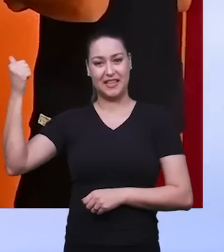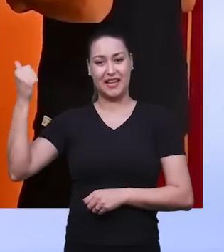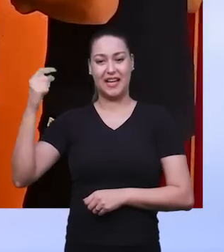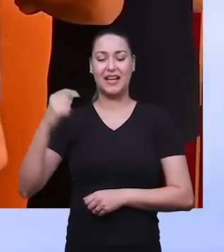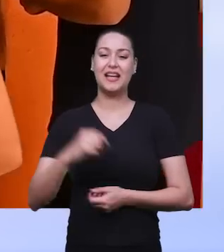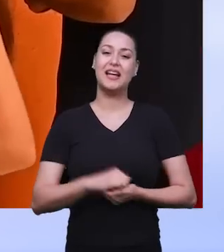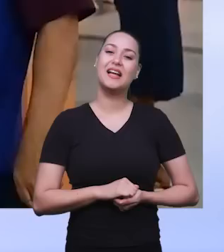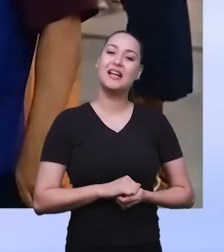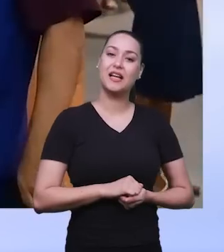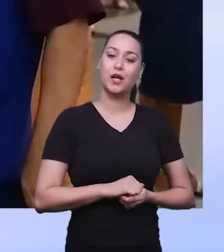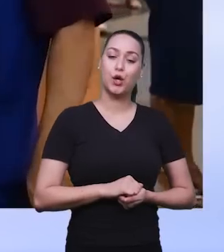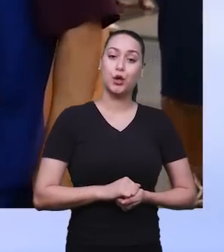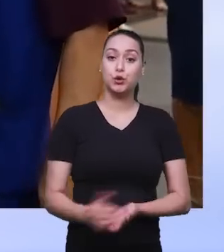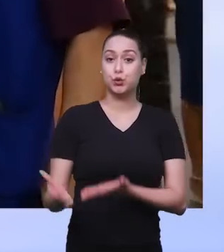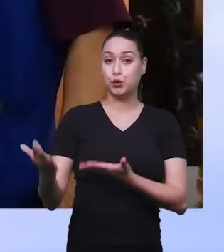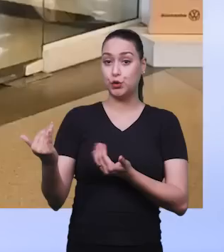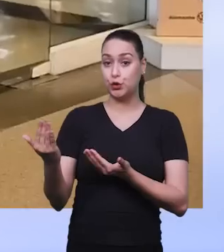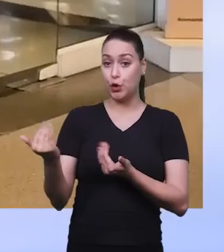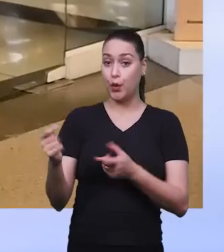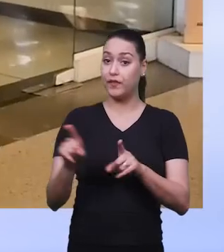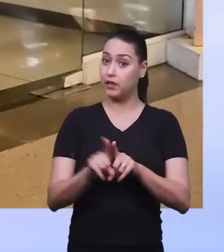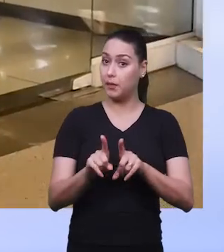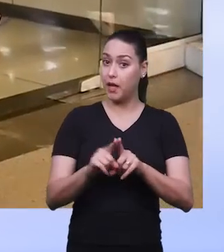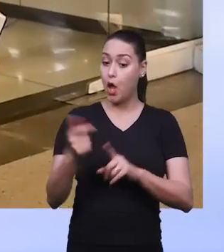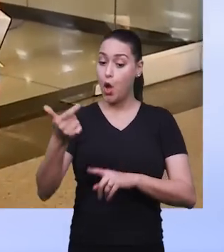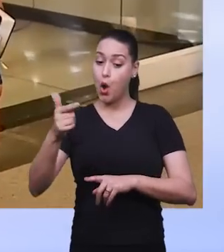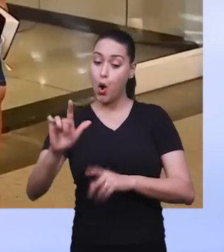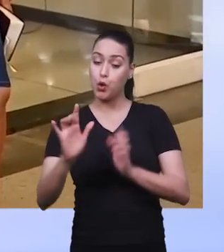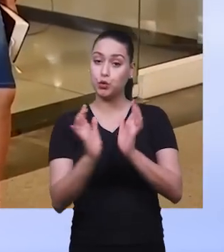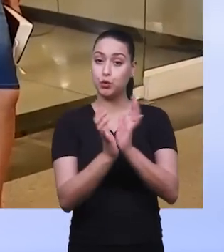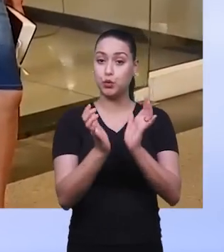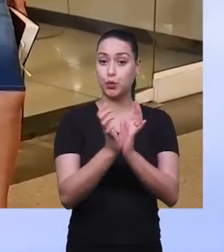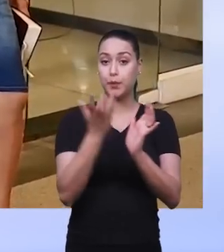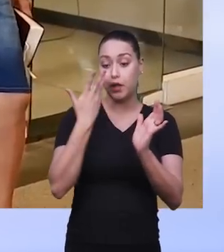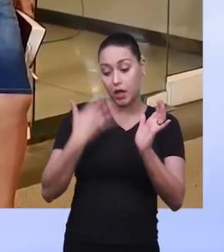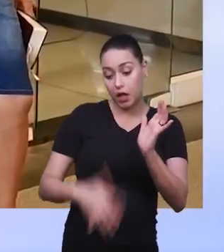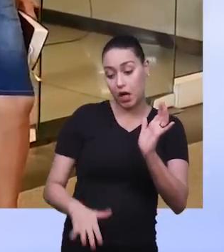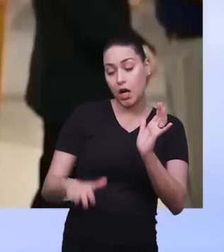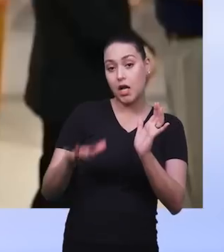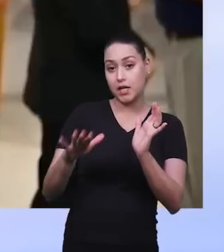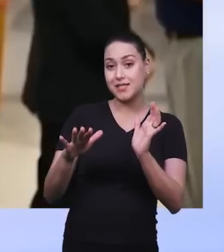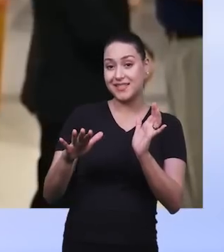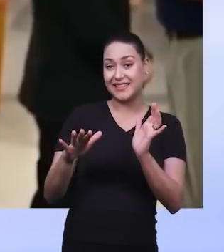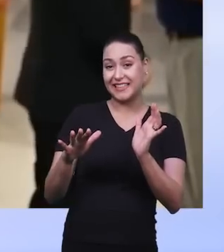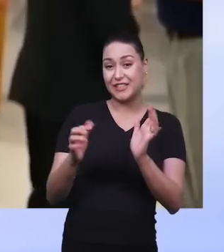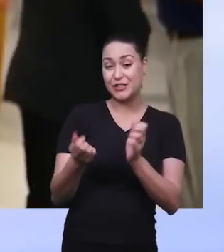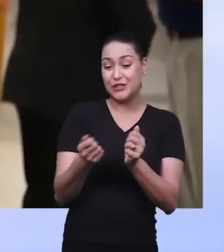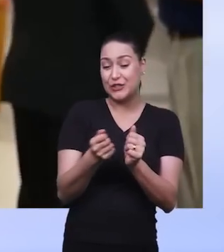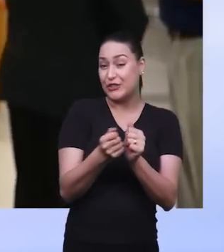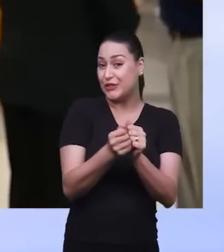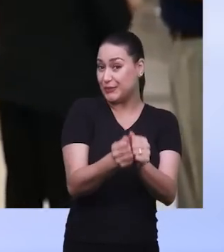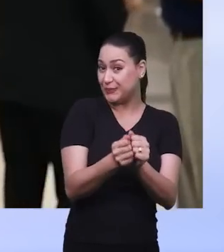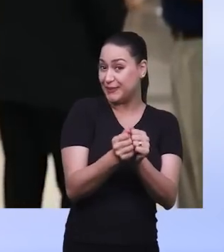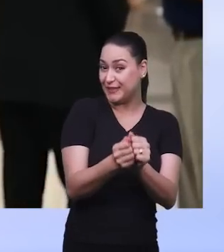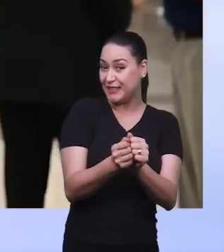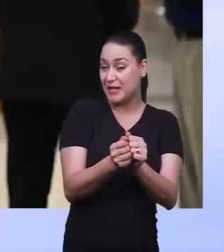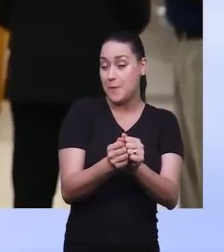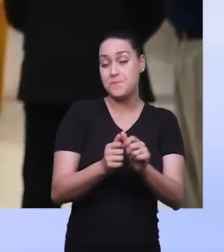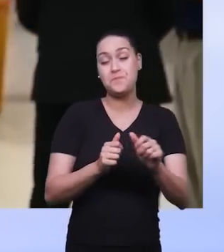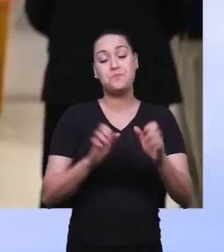Além dos jovens, outras classes da igreja também se envolveram. Nós temos feito um